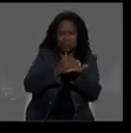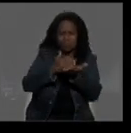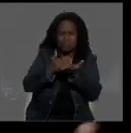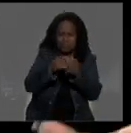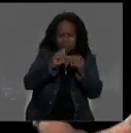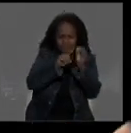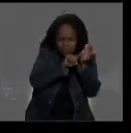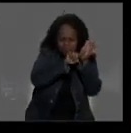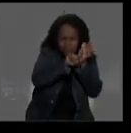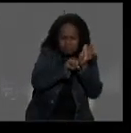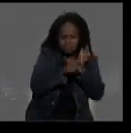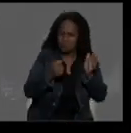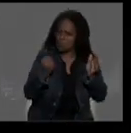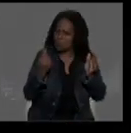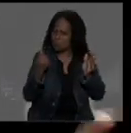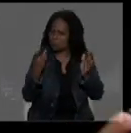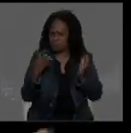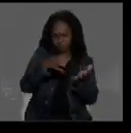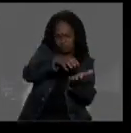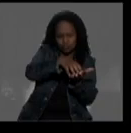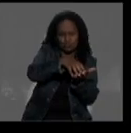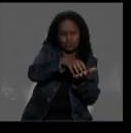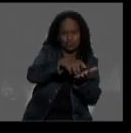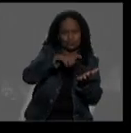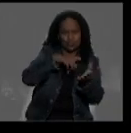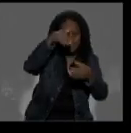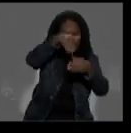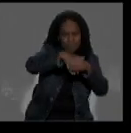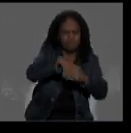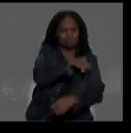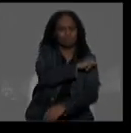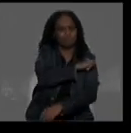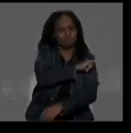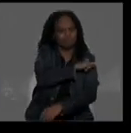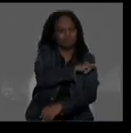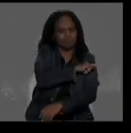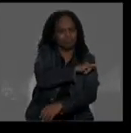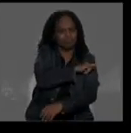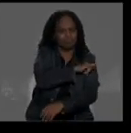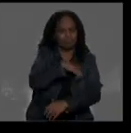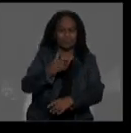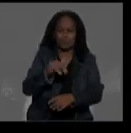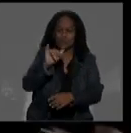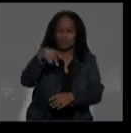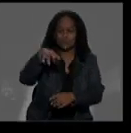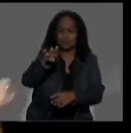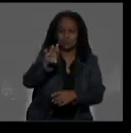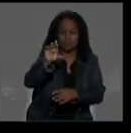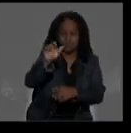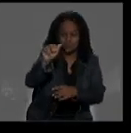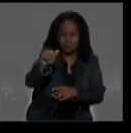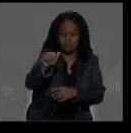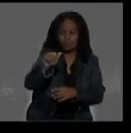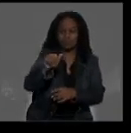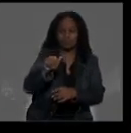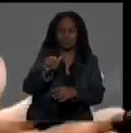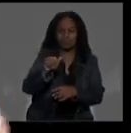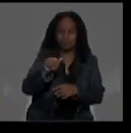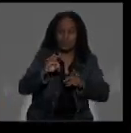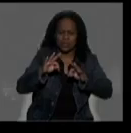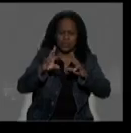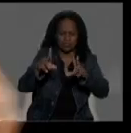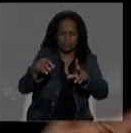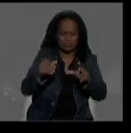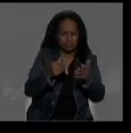fazer a pesquisa quantos quilombos temos no Rio de Janeiro, né, no estado do Rio de Janeiro. E aí o INCRA, a